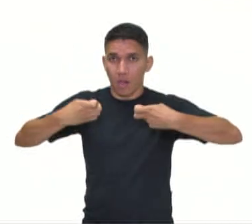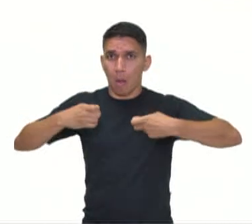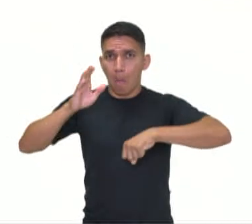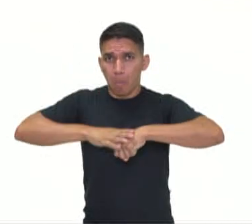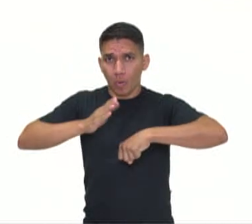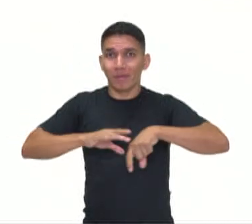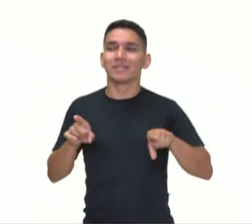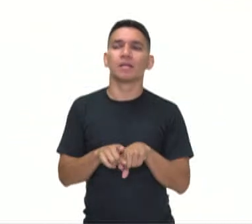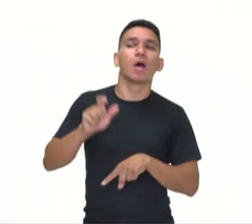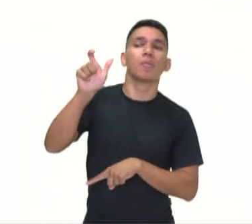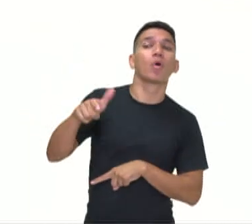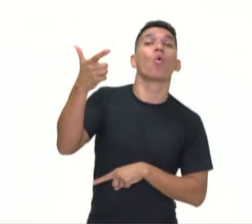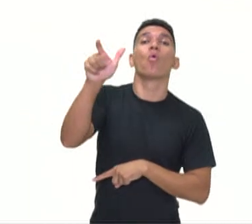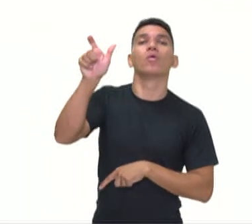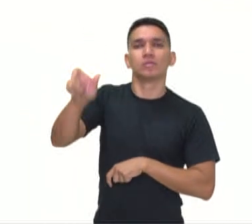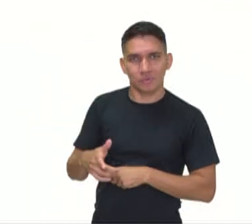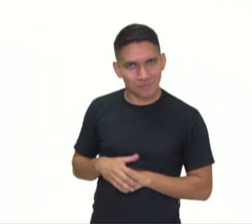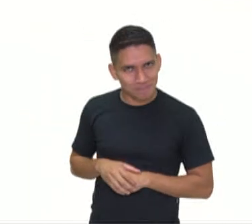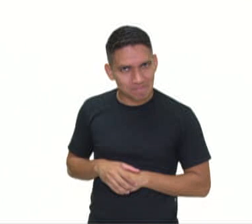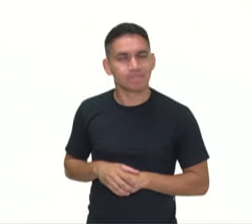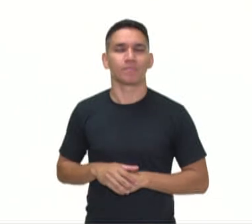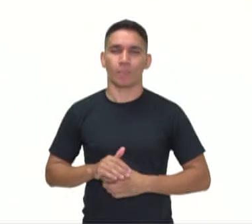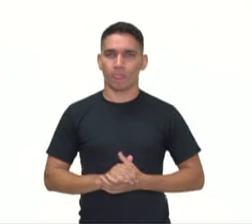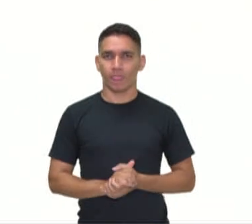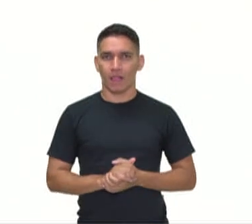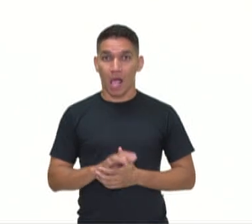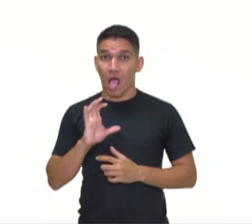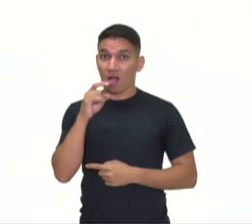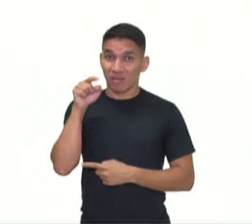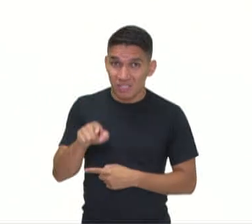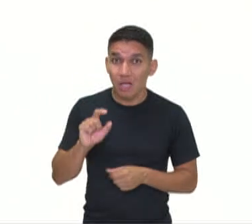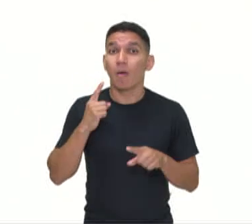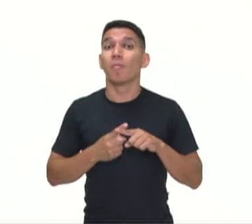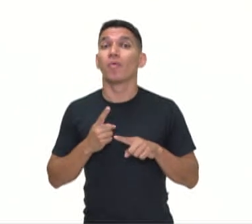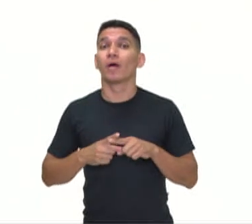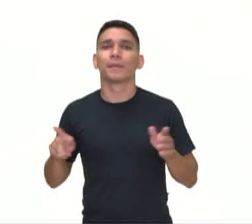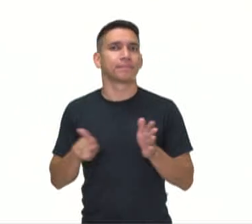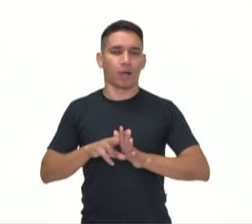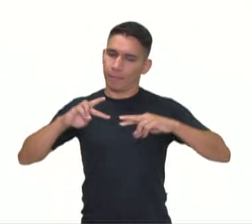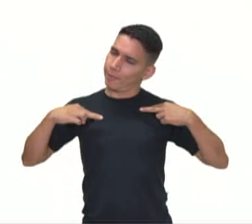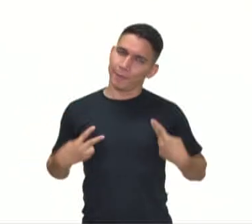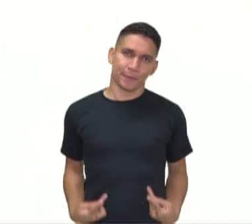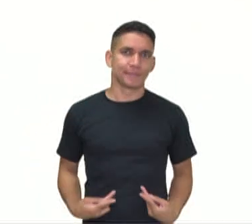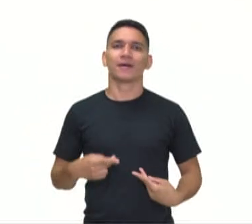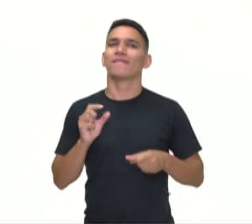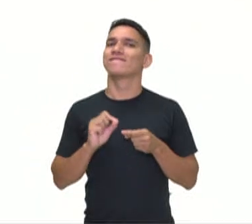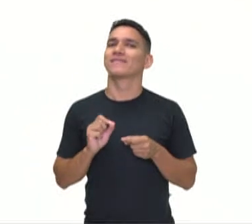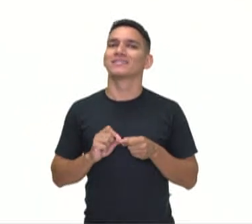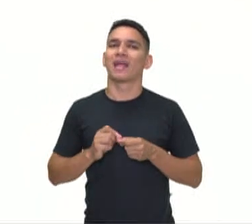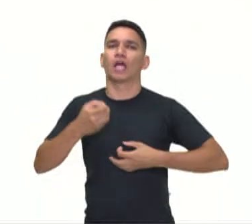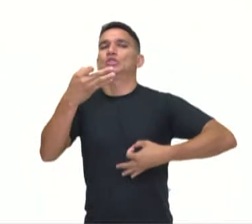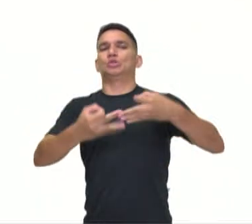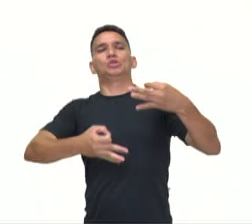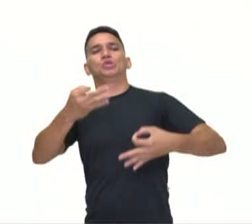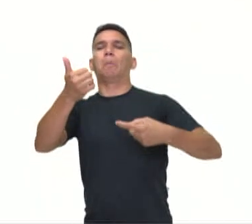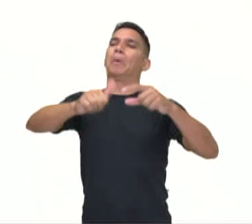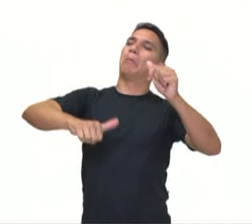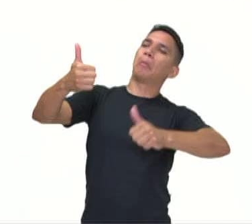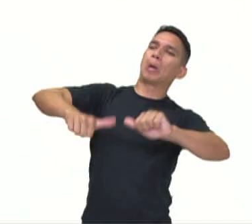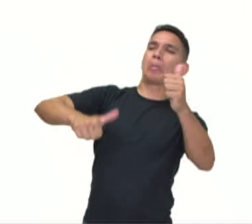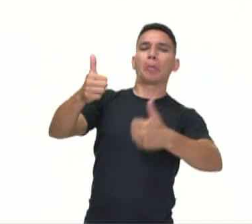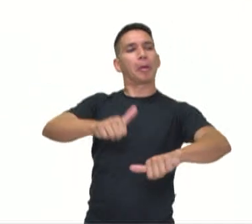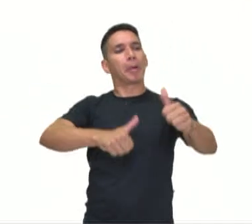dos outros? Isso acontece, pois é inerente aos seres humanos a capacidade de julgar, isto